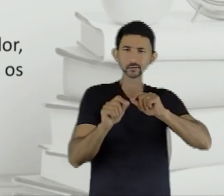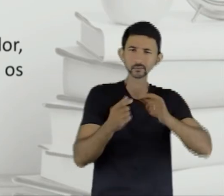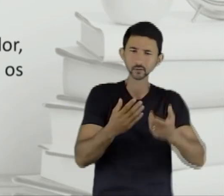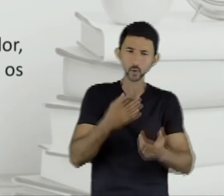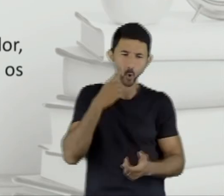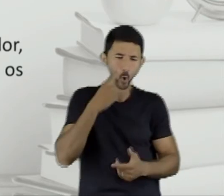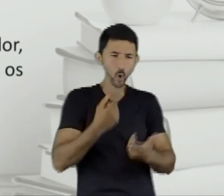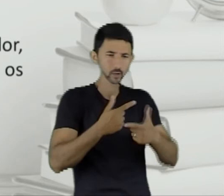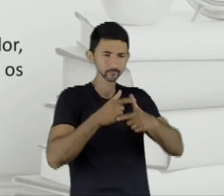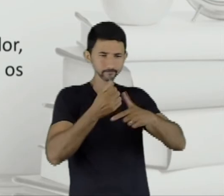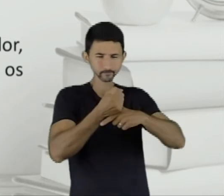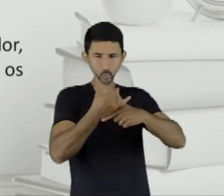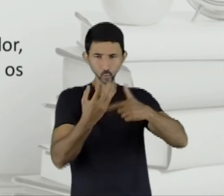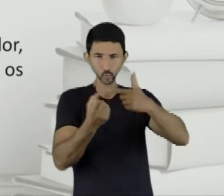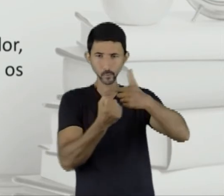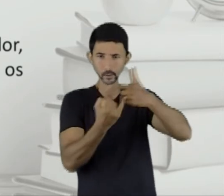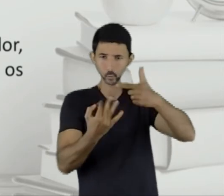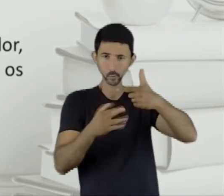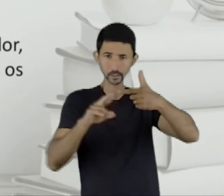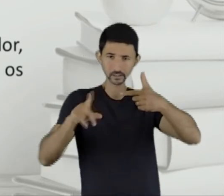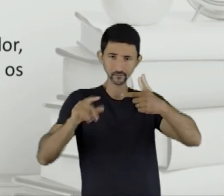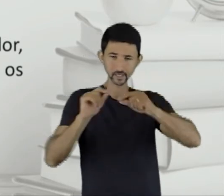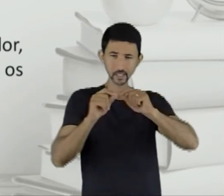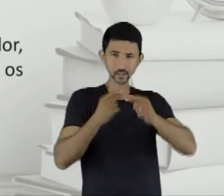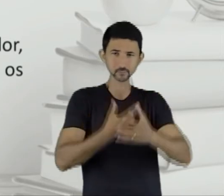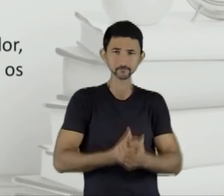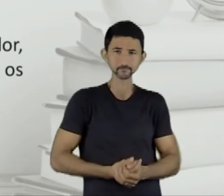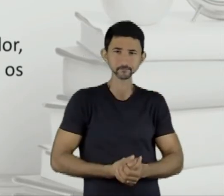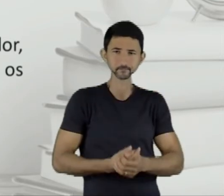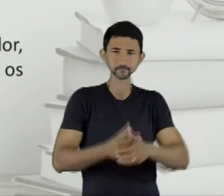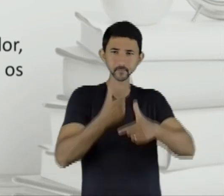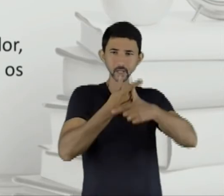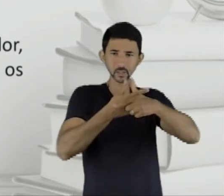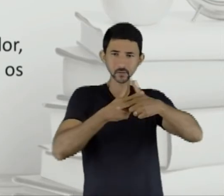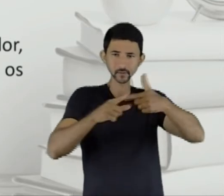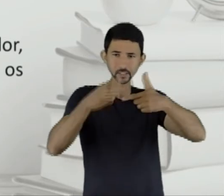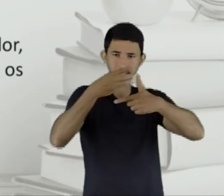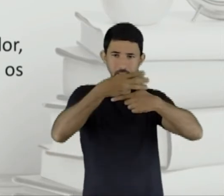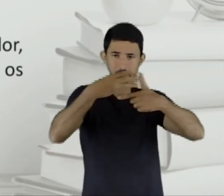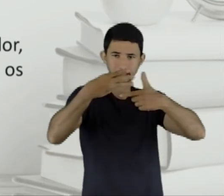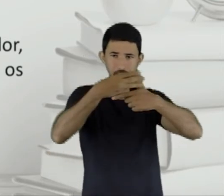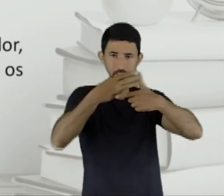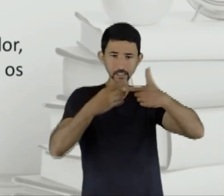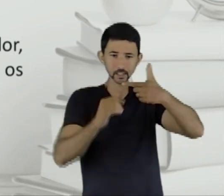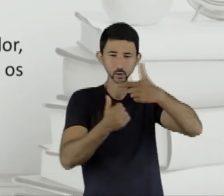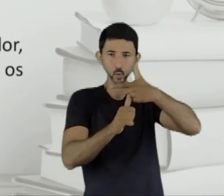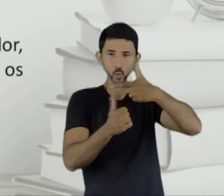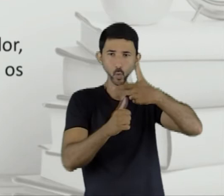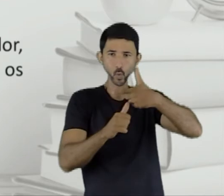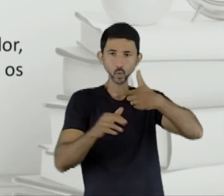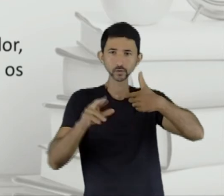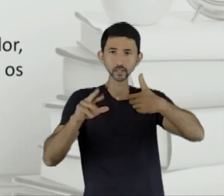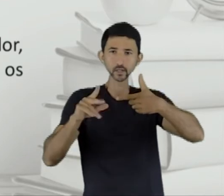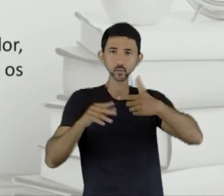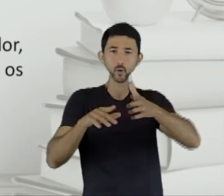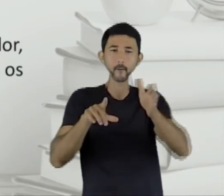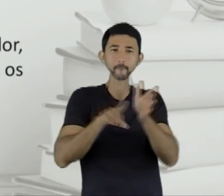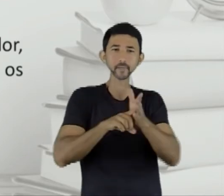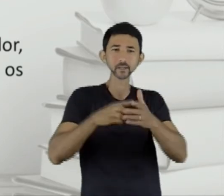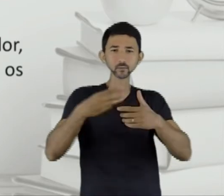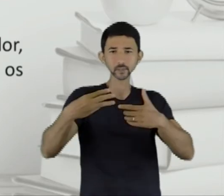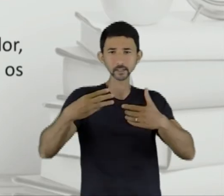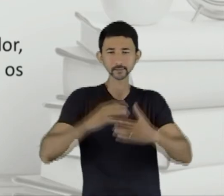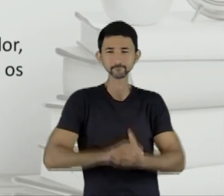aparente, desconsiderando o sinal negativo. Então, dividindo 33 por 11, dá 3. Então, menos